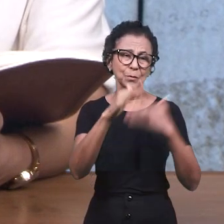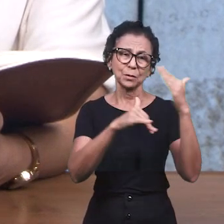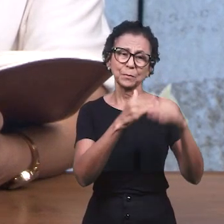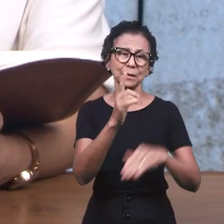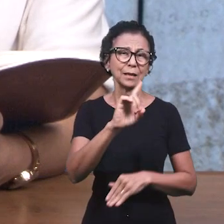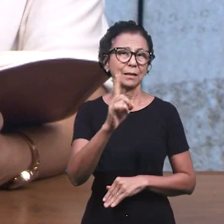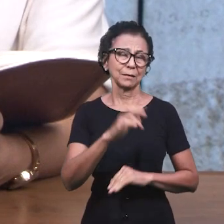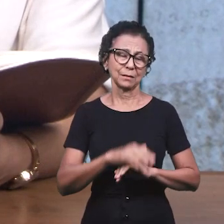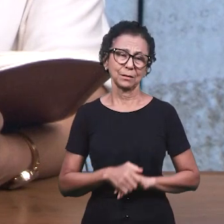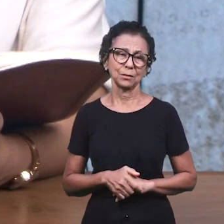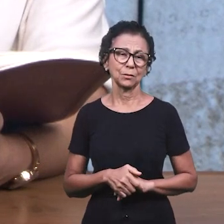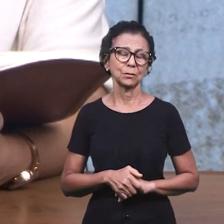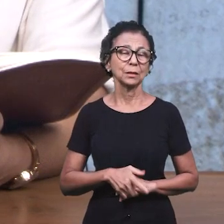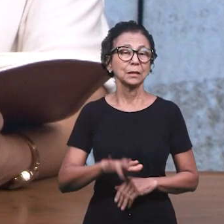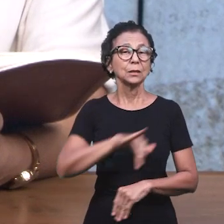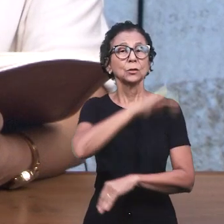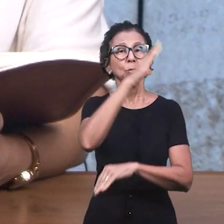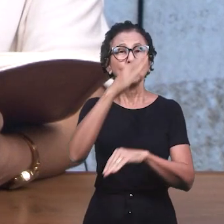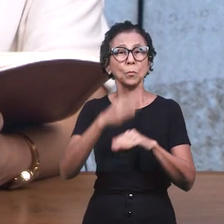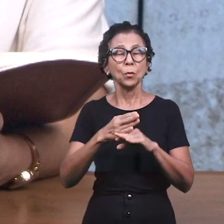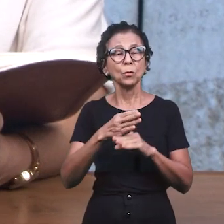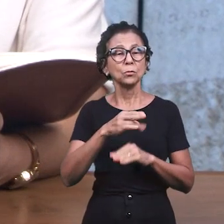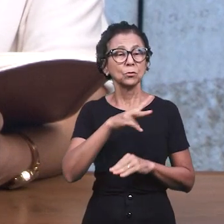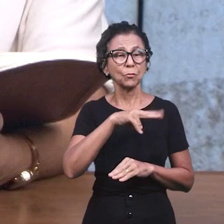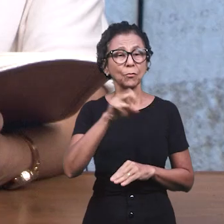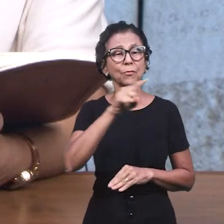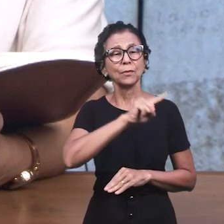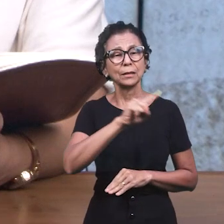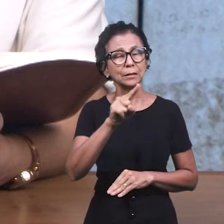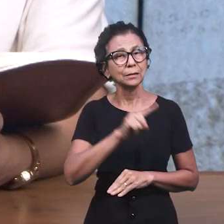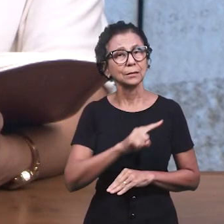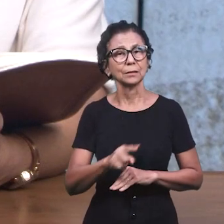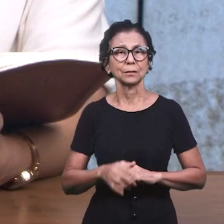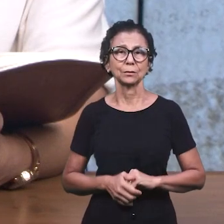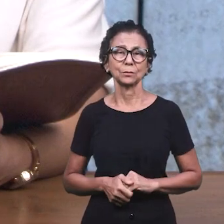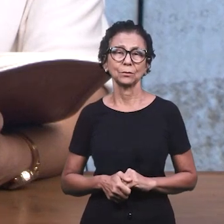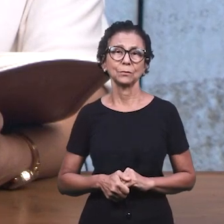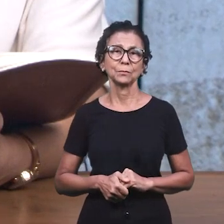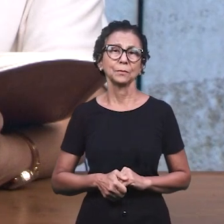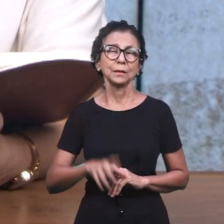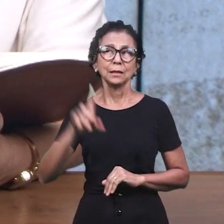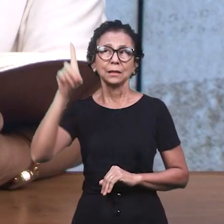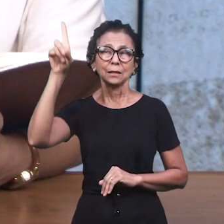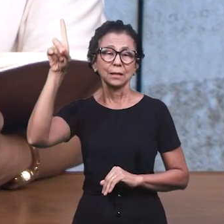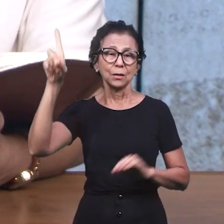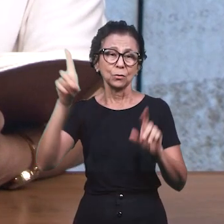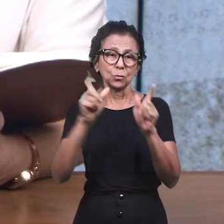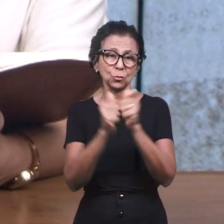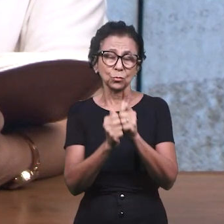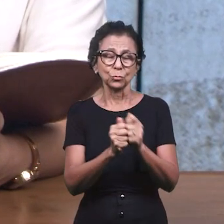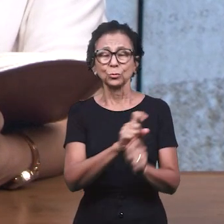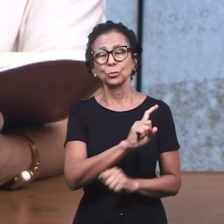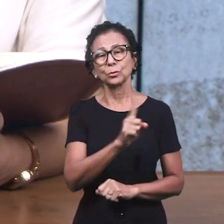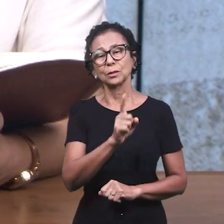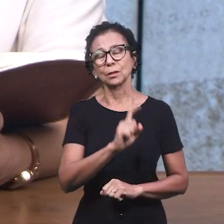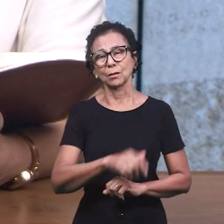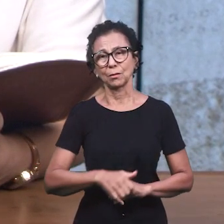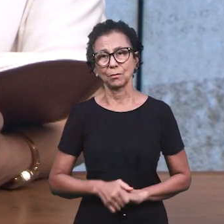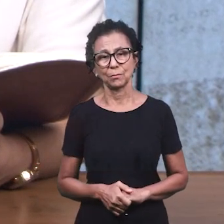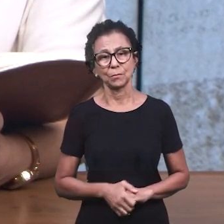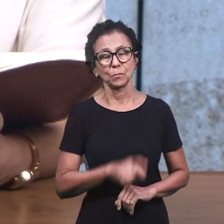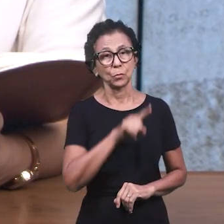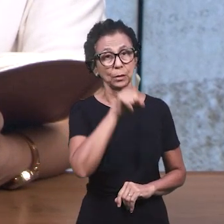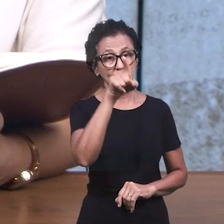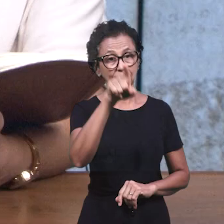pois o Senhor não estará no meio de vós, para que não sejais feridos diante dos vossos